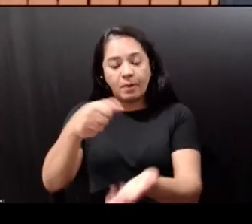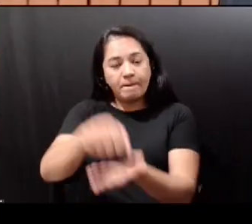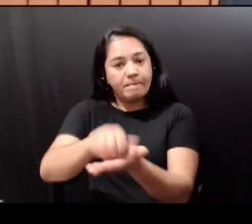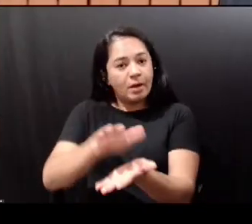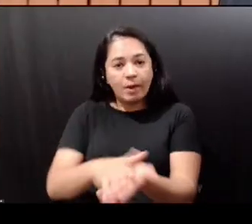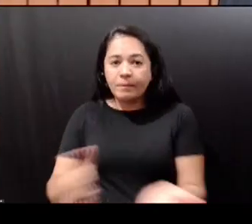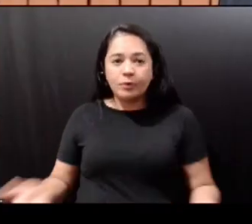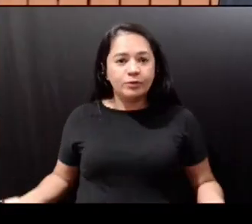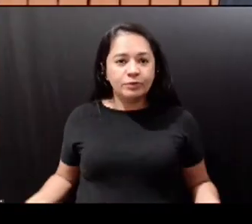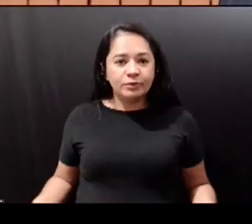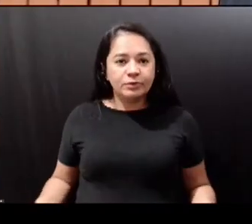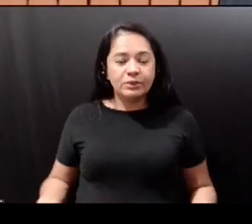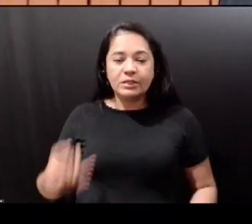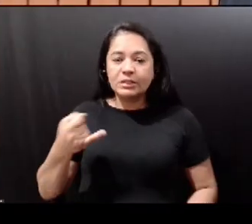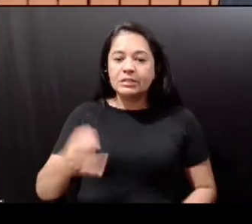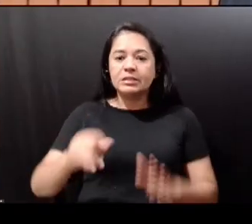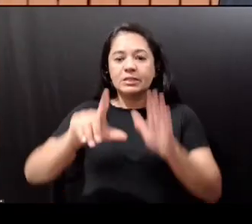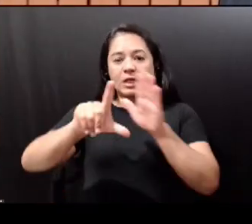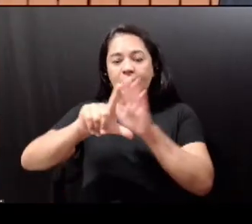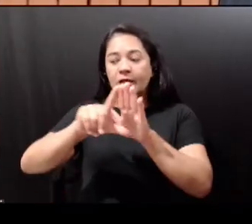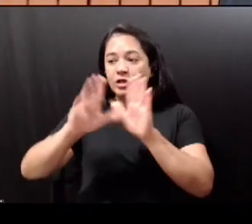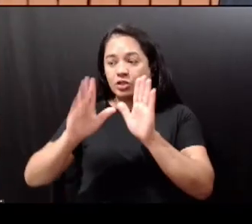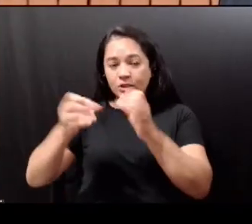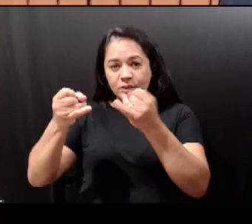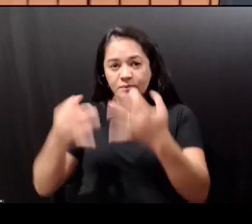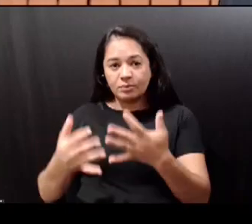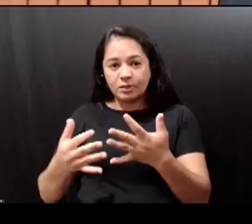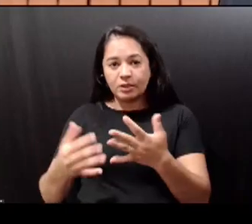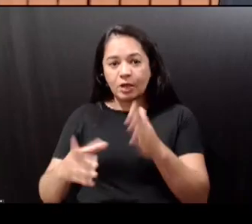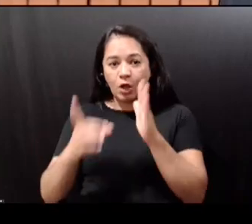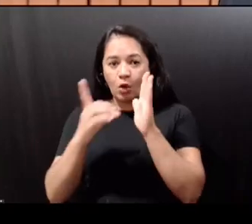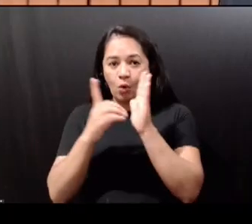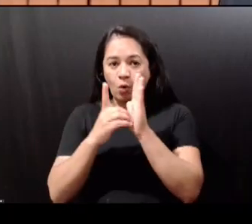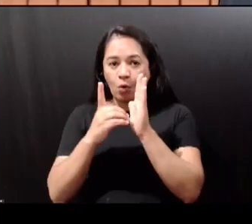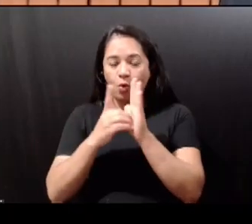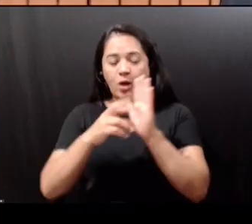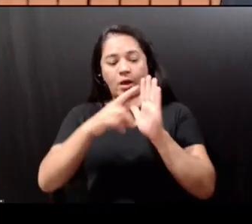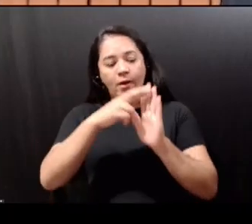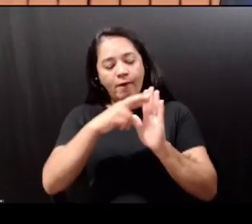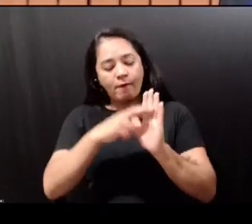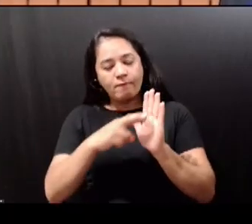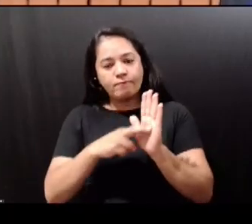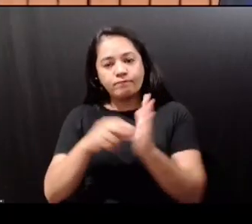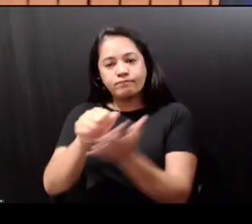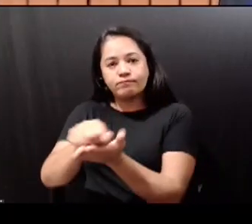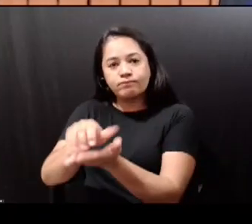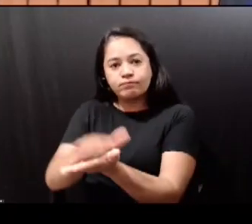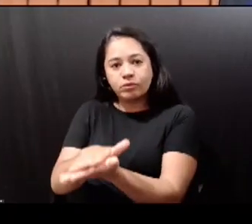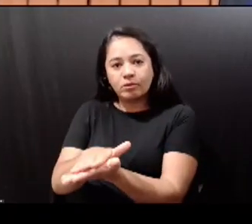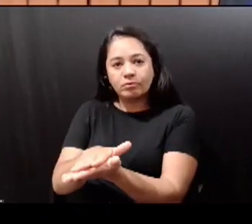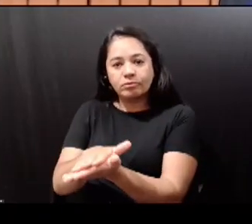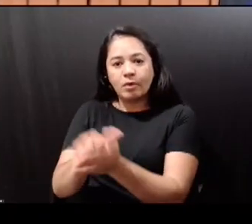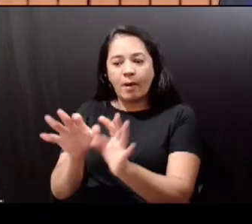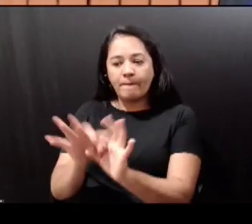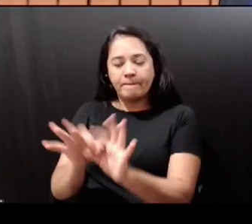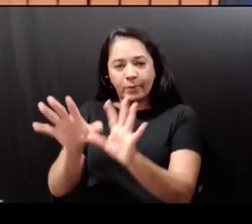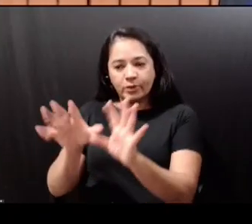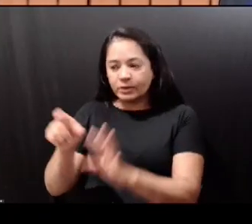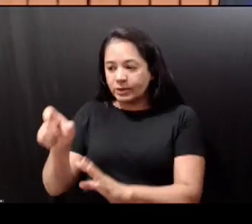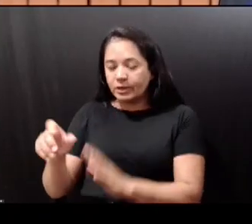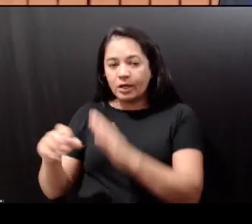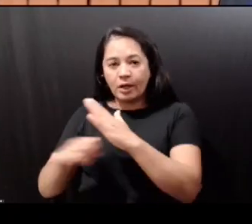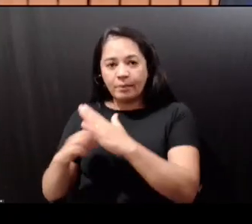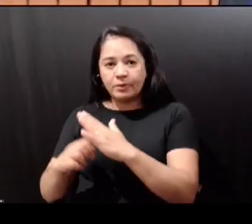lei está dizendo que teria um decreto regulamentador para poder aplicar essa sanção à empresa, e eu fui cobrar isso do